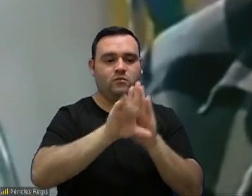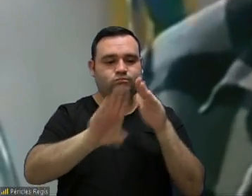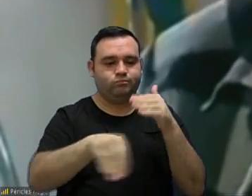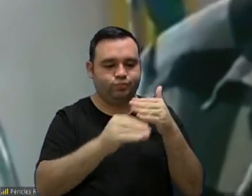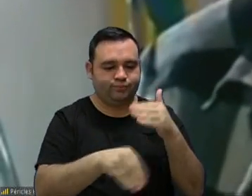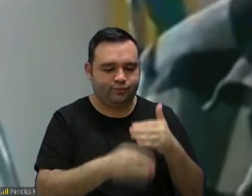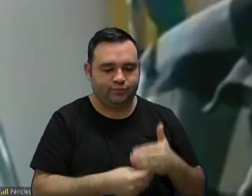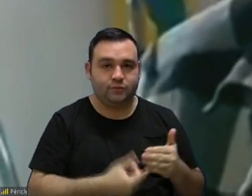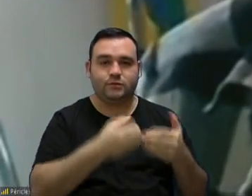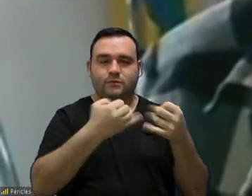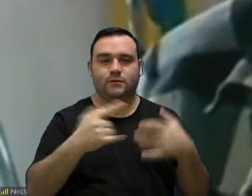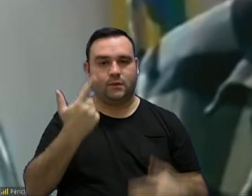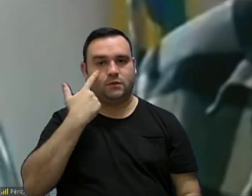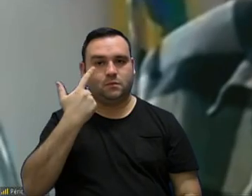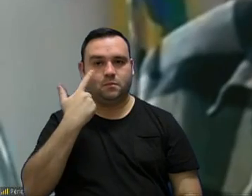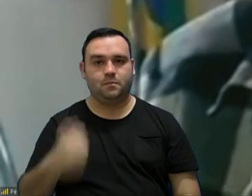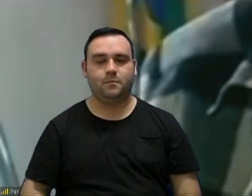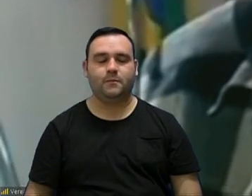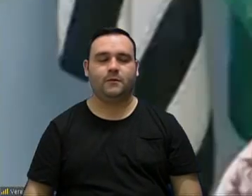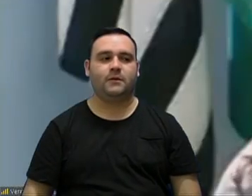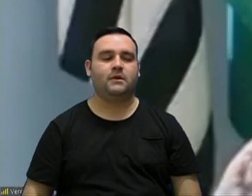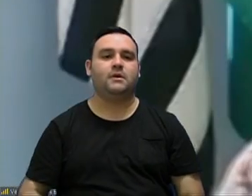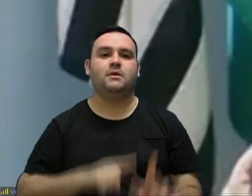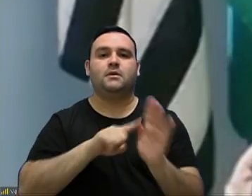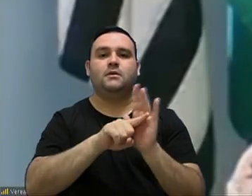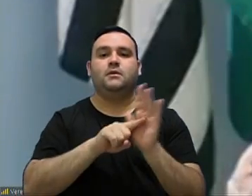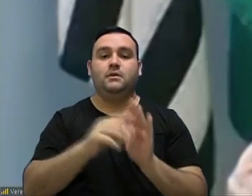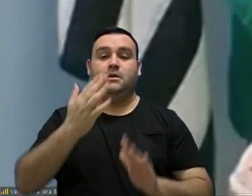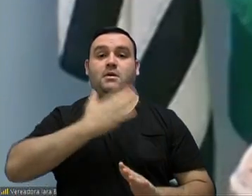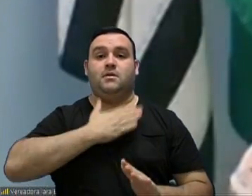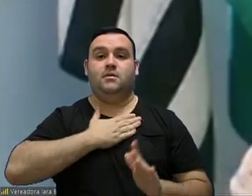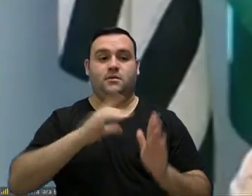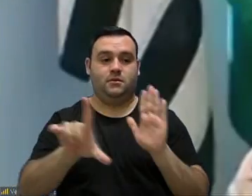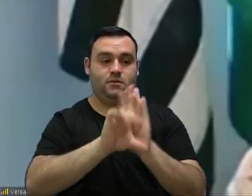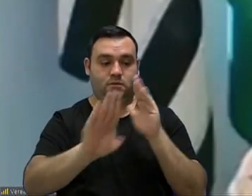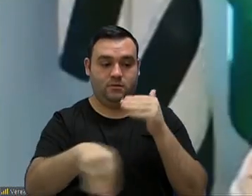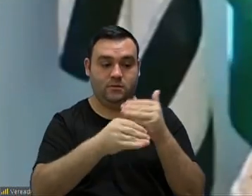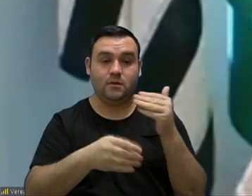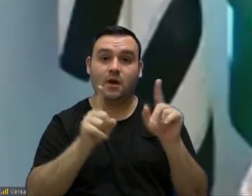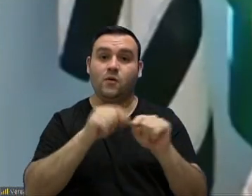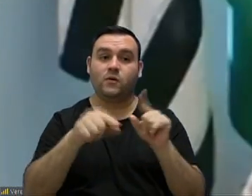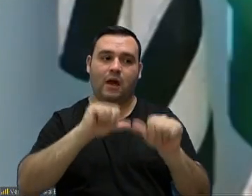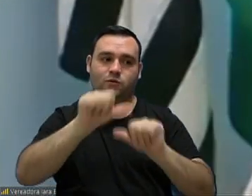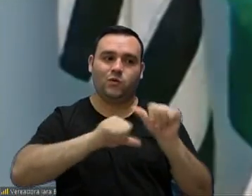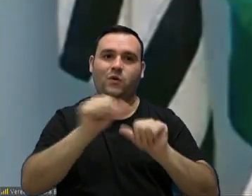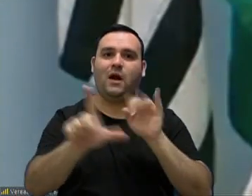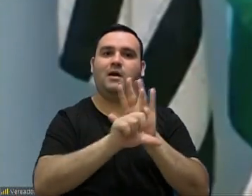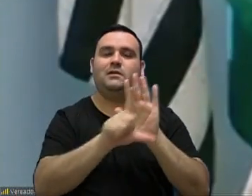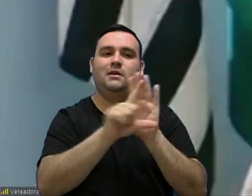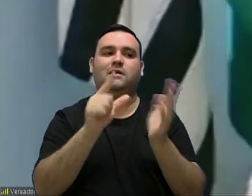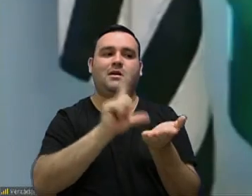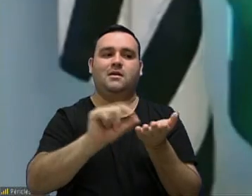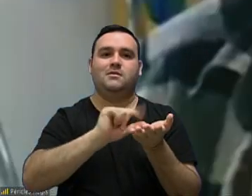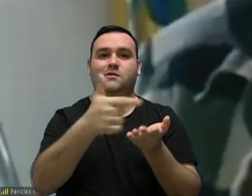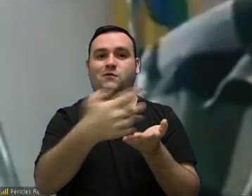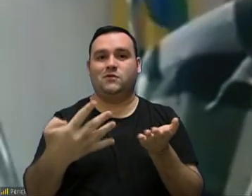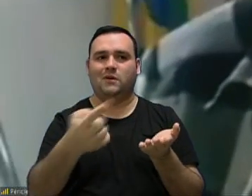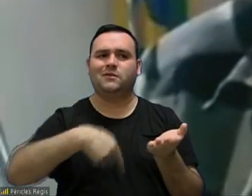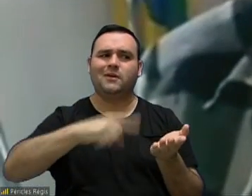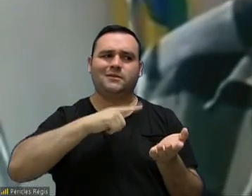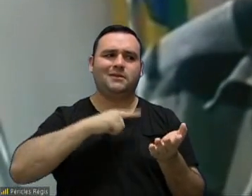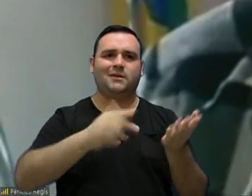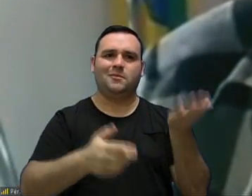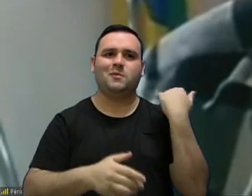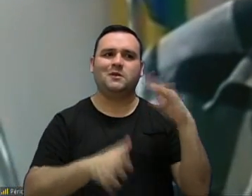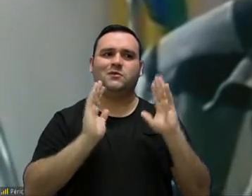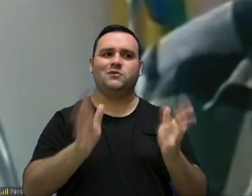emendas. Deixa eu só achar aqui. E a minha emenda, vereador Péricles, viria corrigir isso aí. Porque nós já corrigimos, colocar... vereadora. É